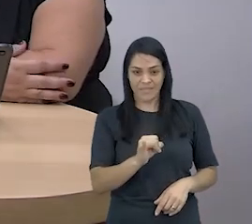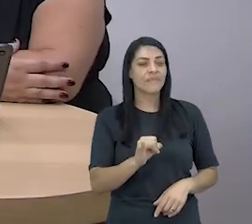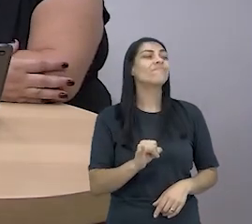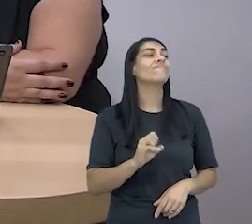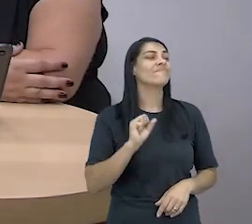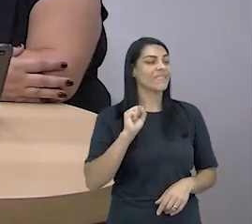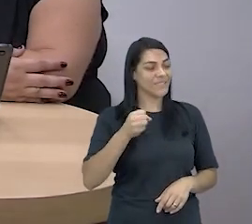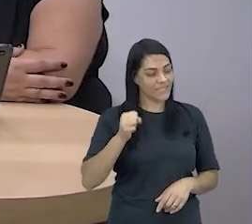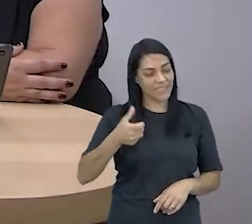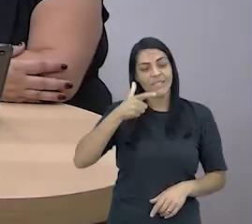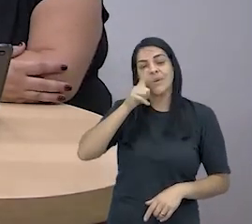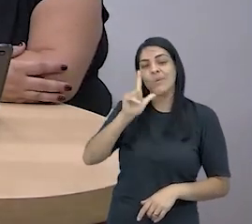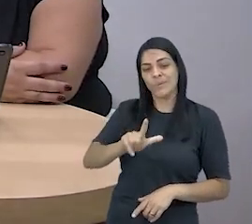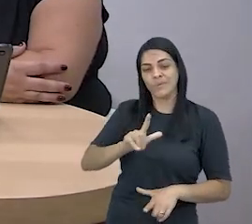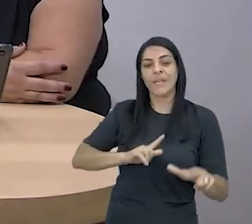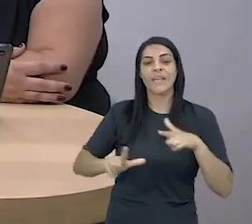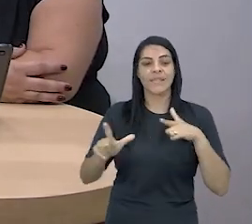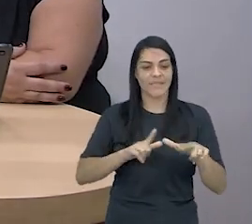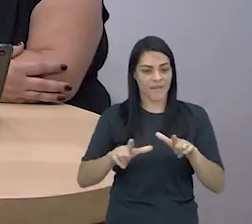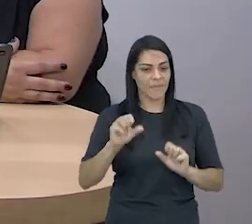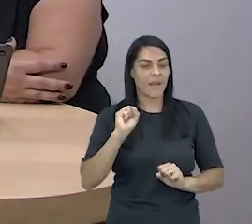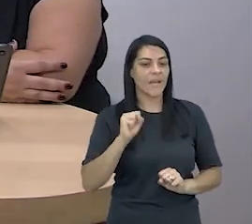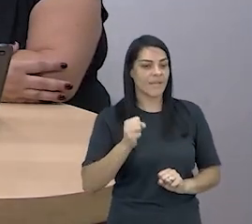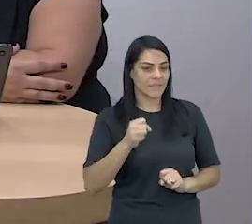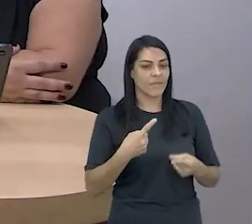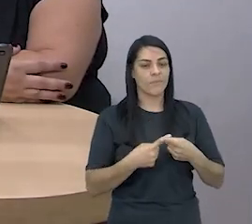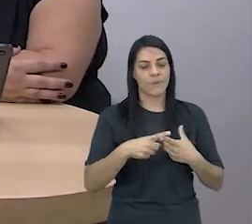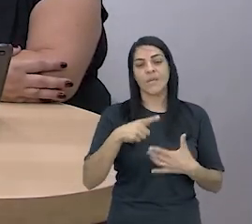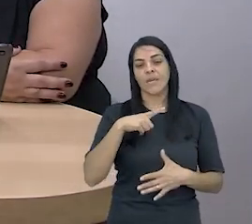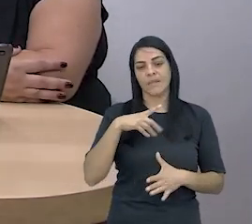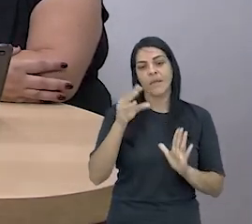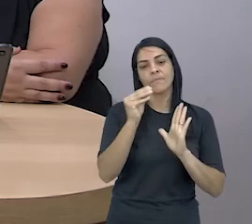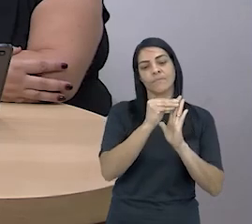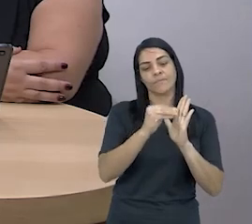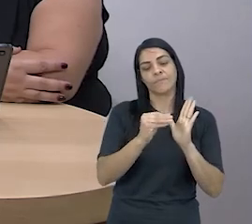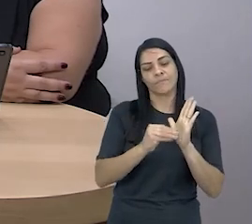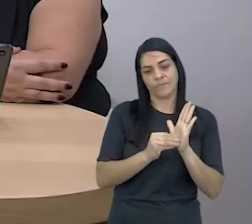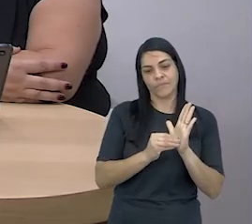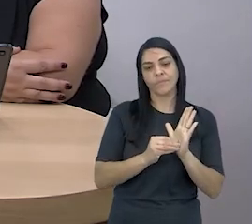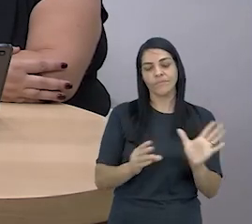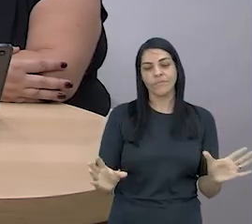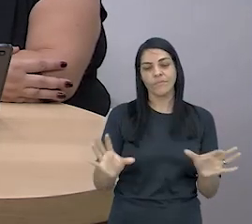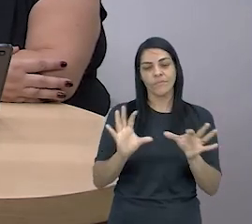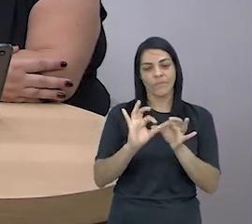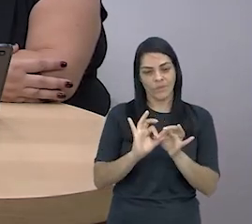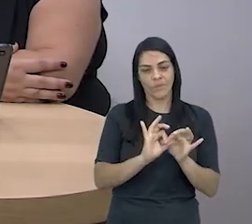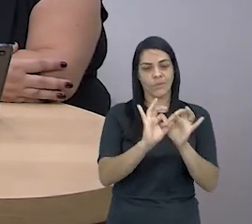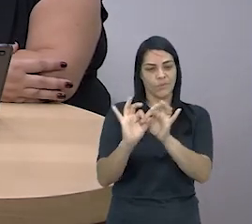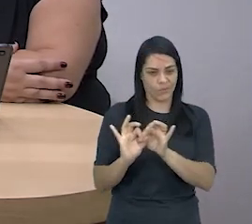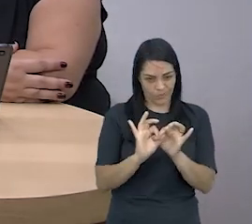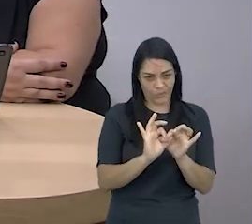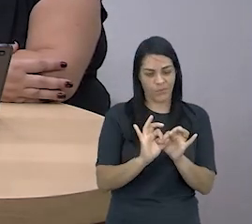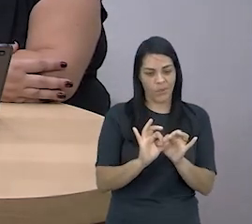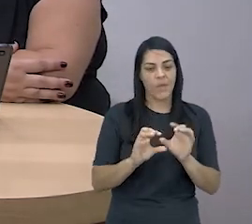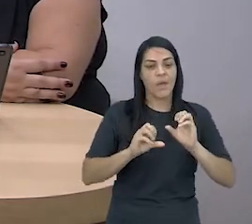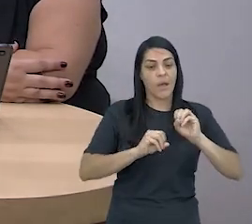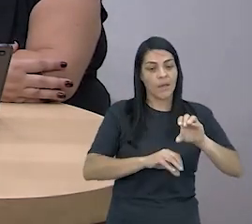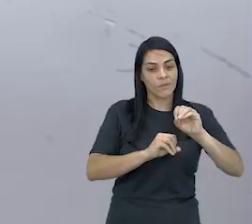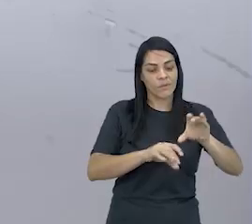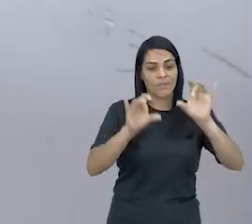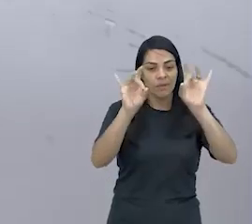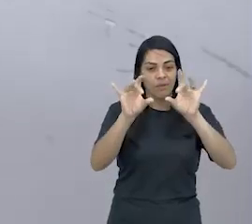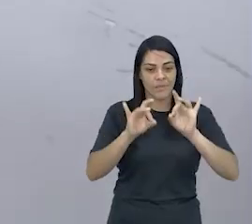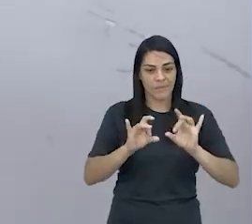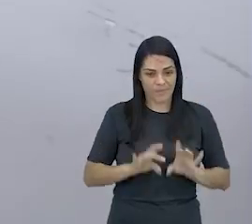dá muito certo. A gente tem algumas pautas que a gente faz em conjunto aqui, né, com a educação especial, a Vivi